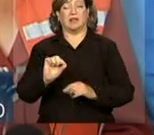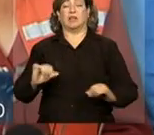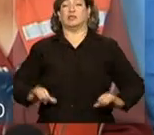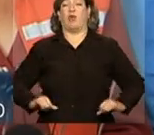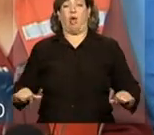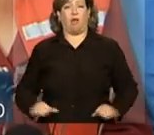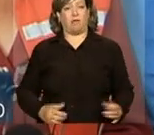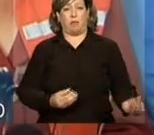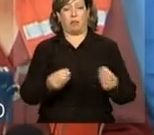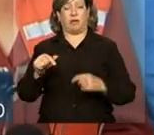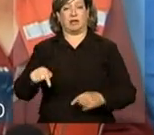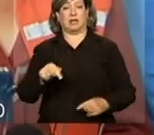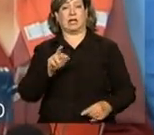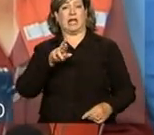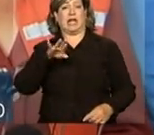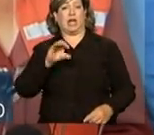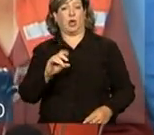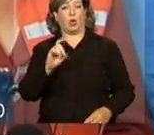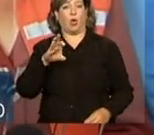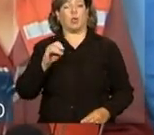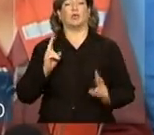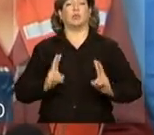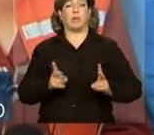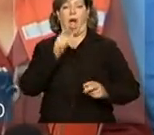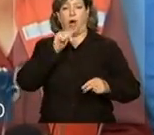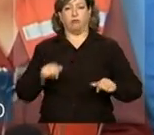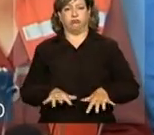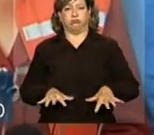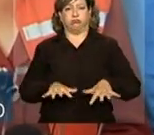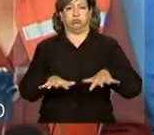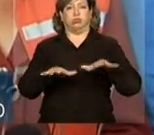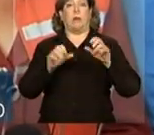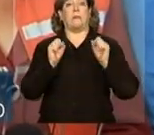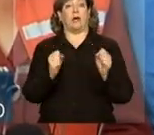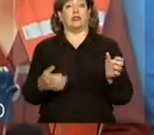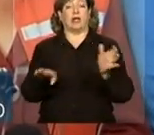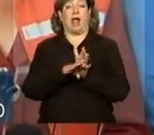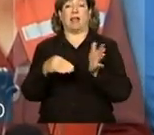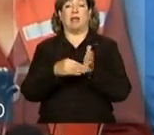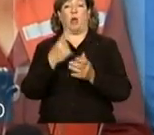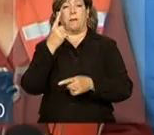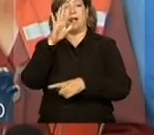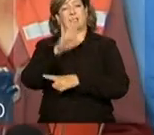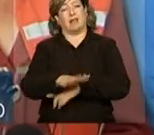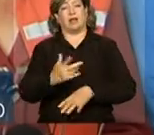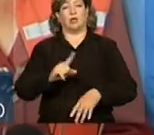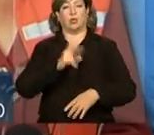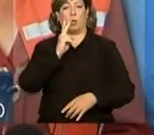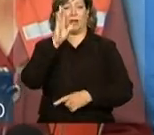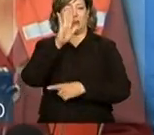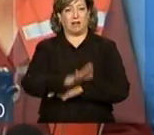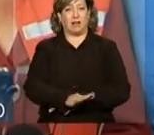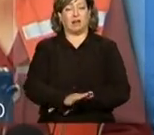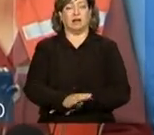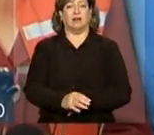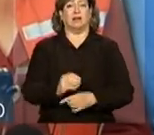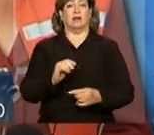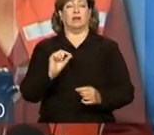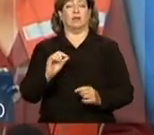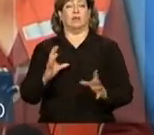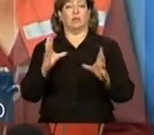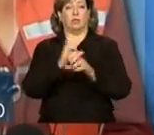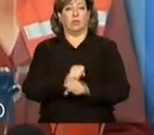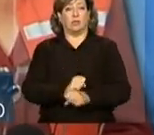desconforto. O Rio Doce continua subindo, pode chegar aí até 1 hora da tarde, 2 horas, a 9,50 da